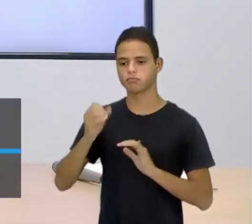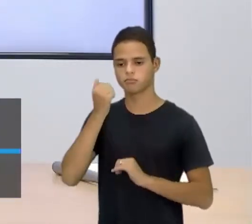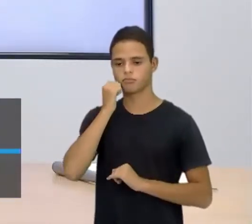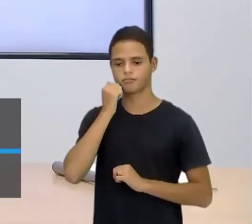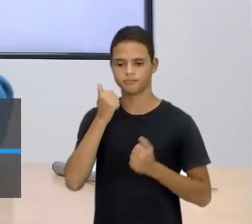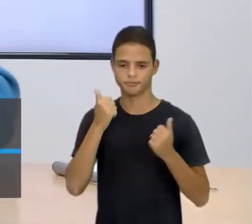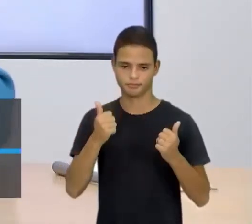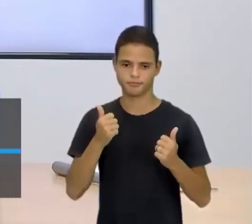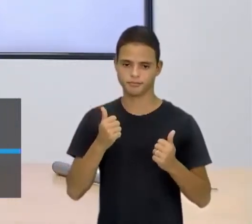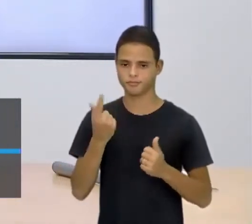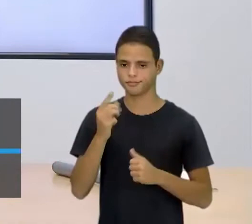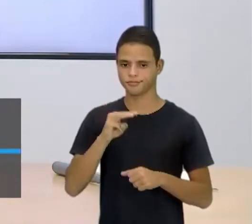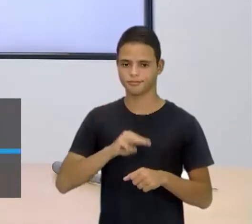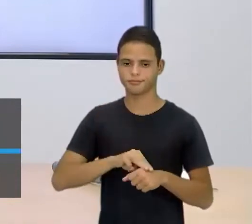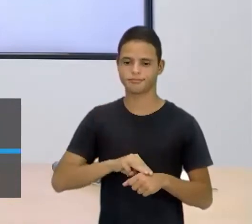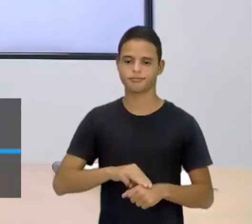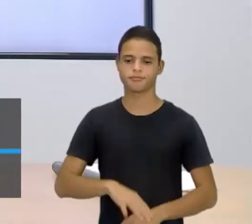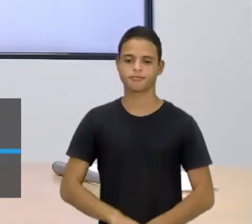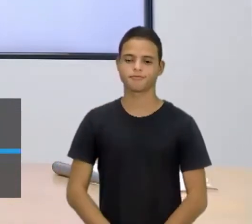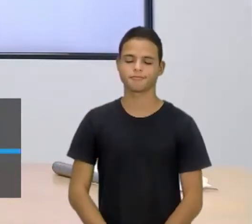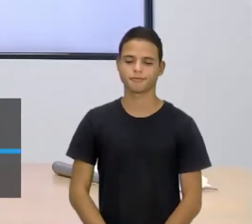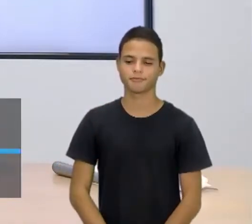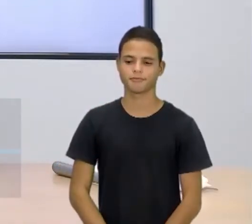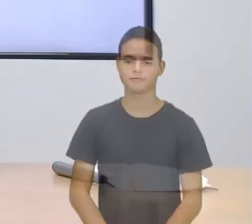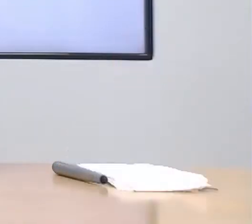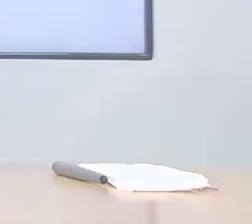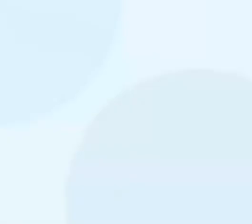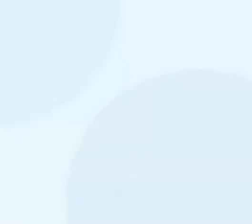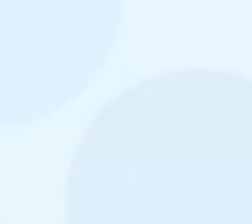divulgação científica. Um minuto.